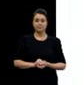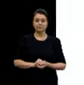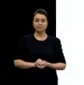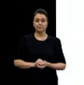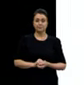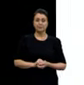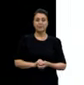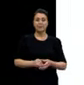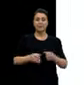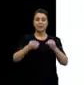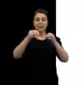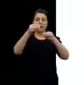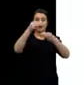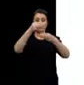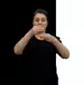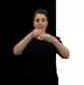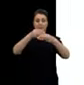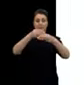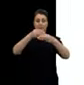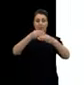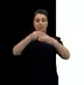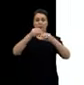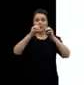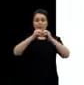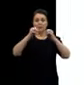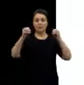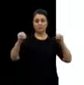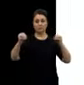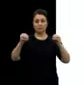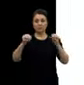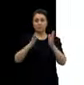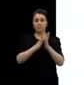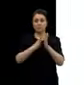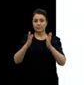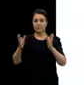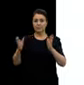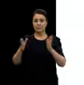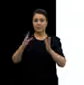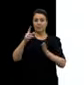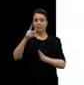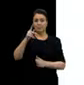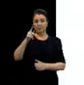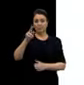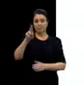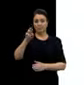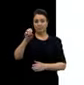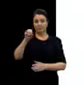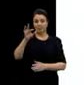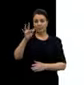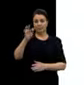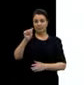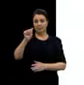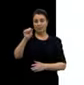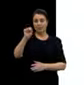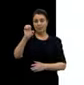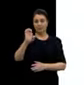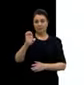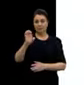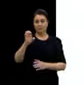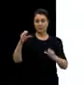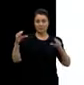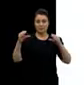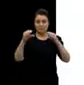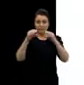A meiose 1, então, é representada por fases. A primeira é a prófase 1, que é a condensação dos